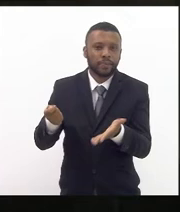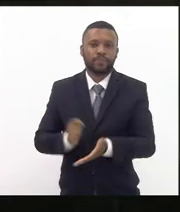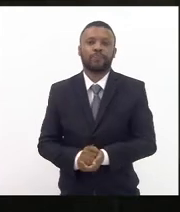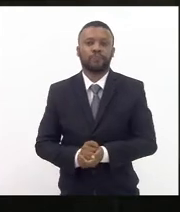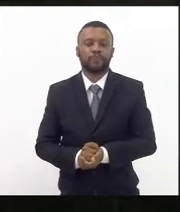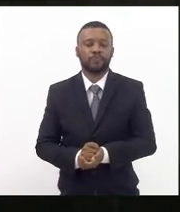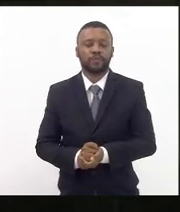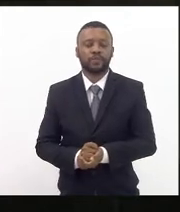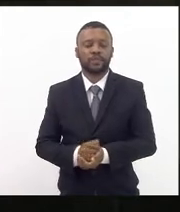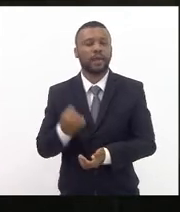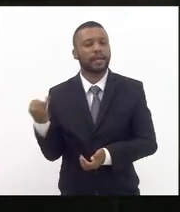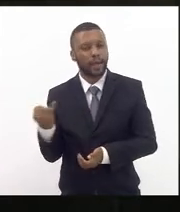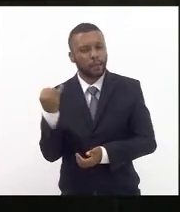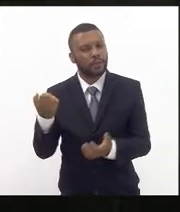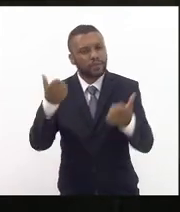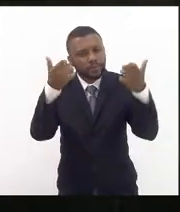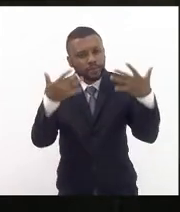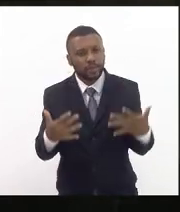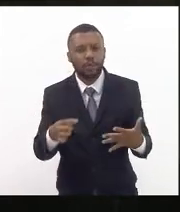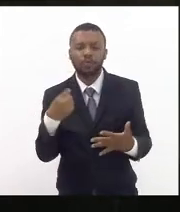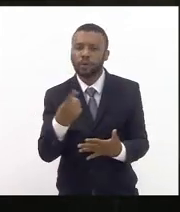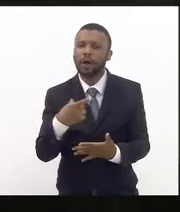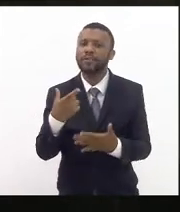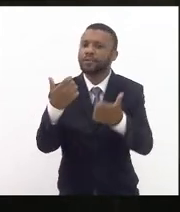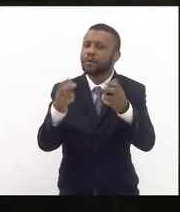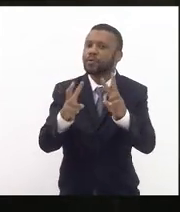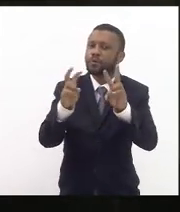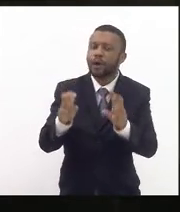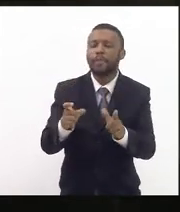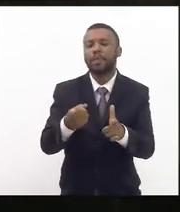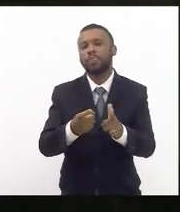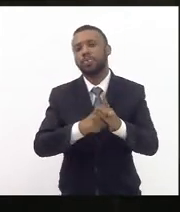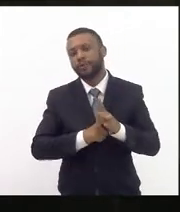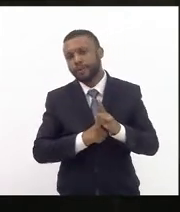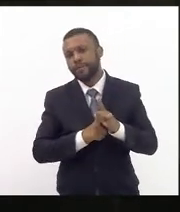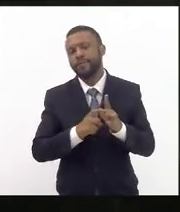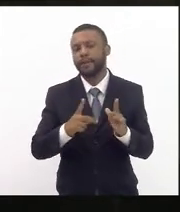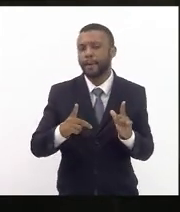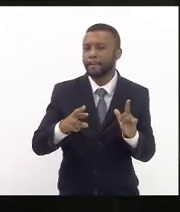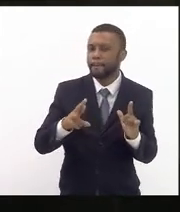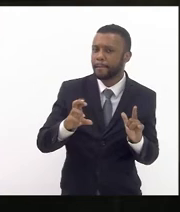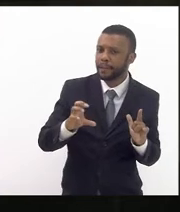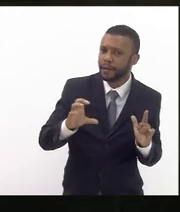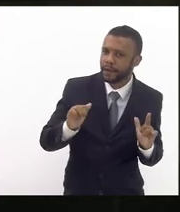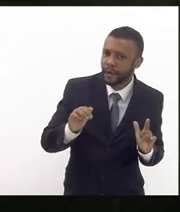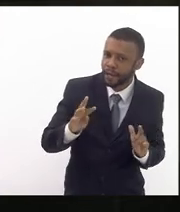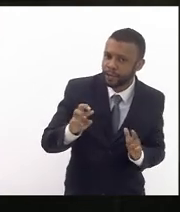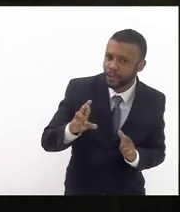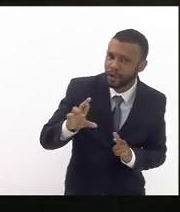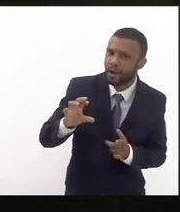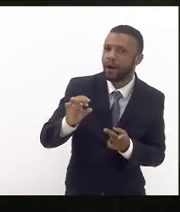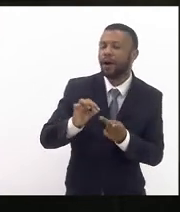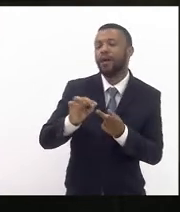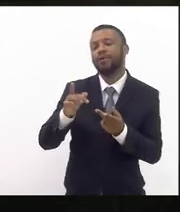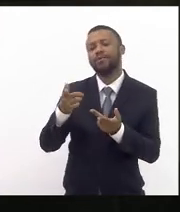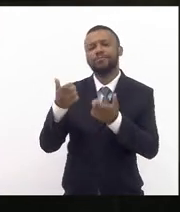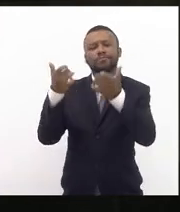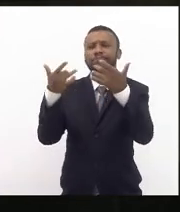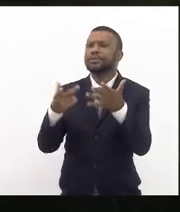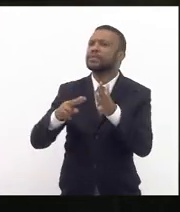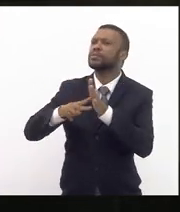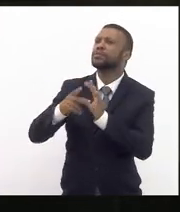dizer que quando a gente fala de precatórios, né? Ah, que é isso? A Renata está falando aqui um processo de